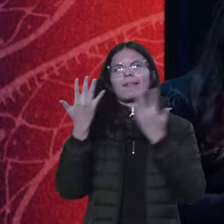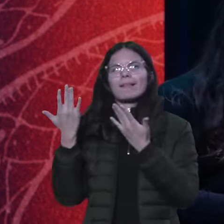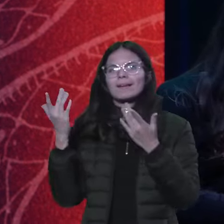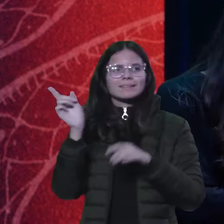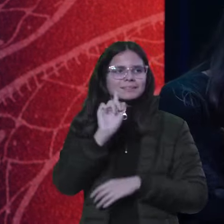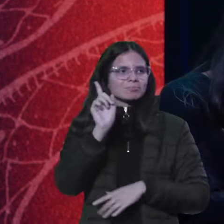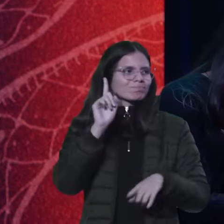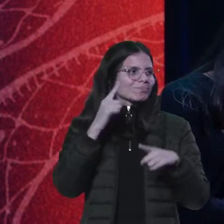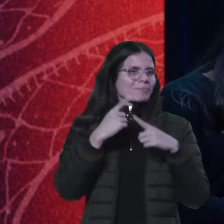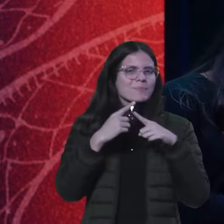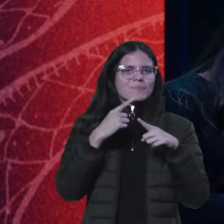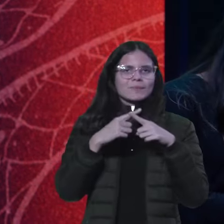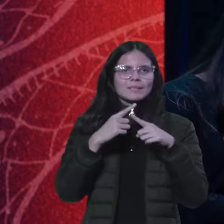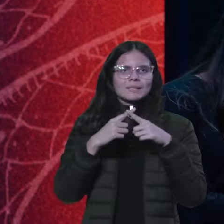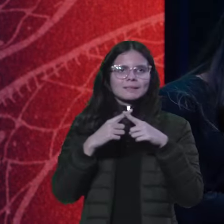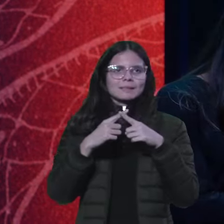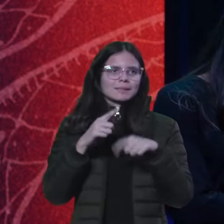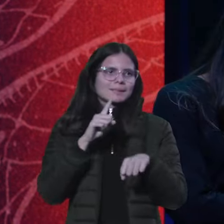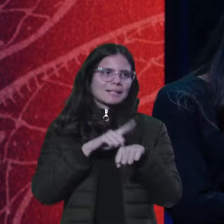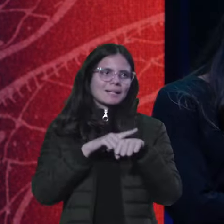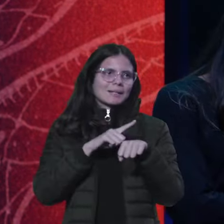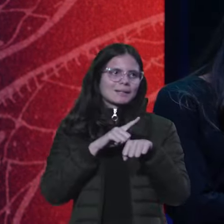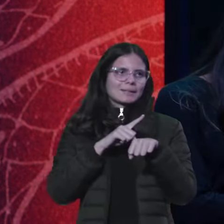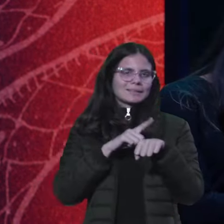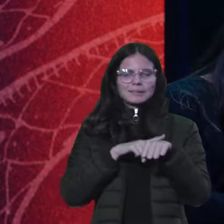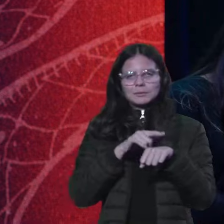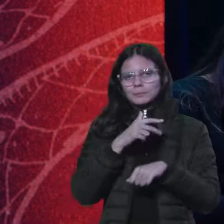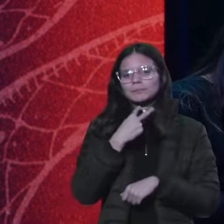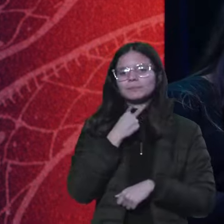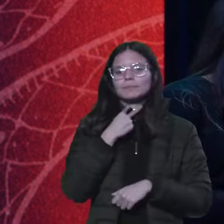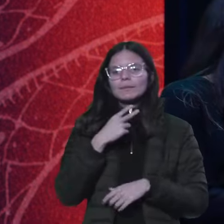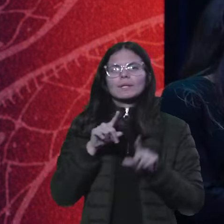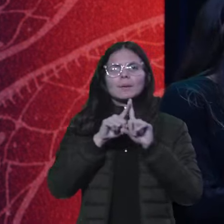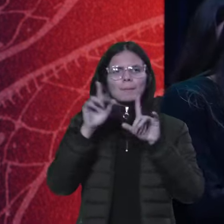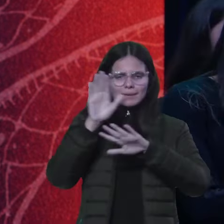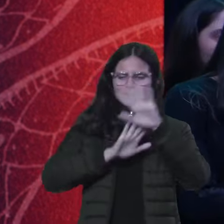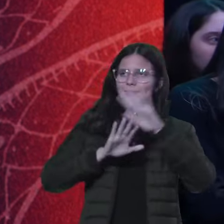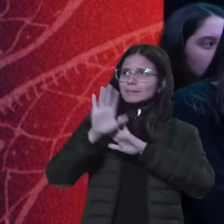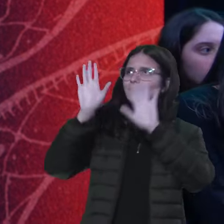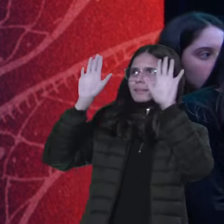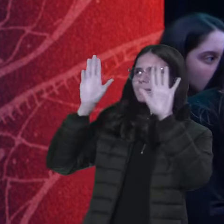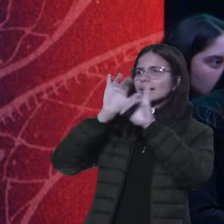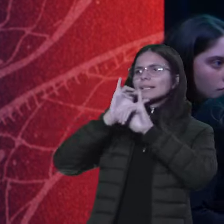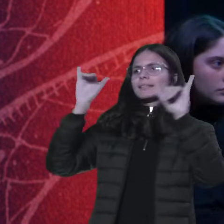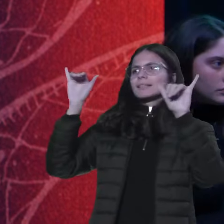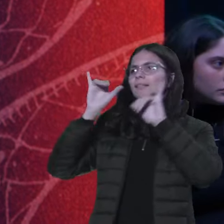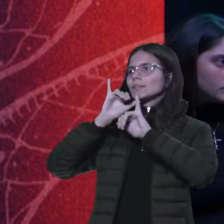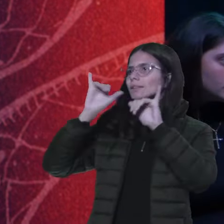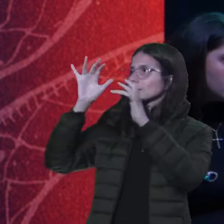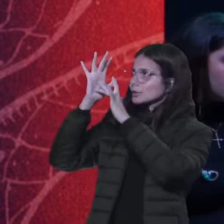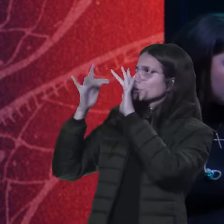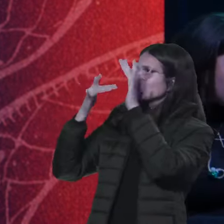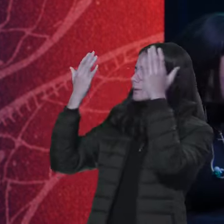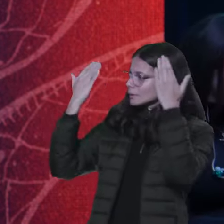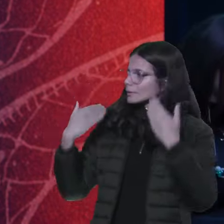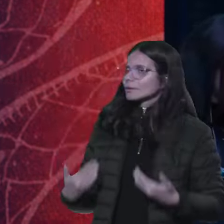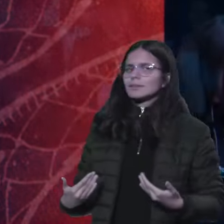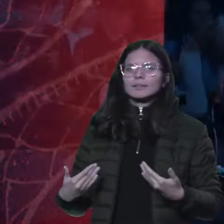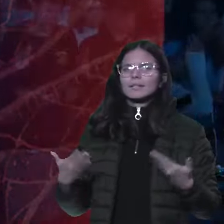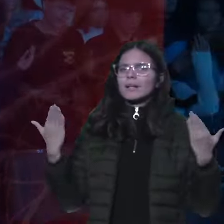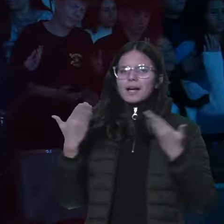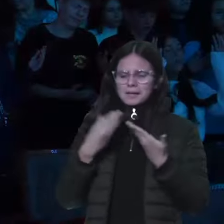horário, mas levanta as suas mãos para o alto e começa a falar, Jesus, eu estou aqui. Eu estou aqui, Jesus, chega.